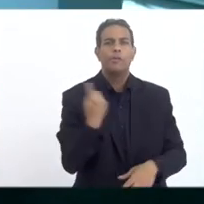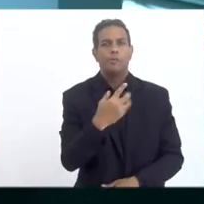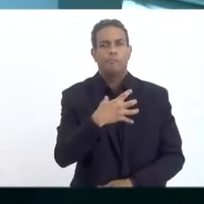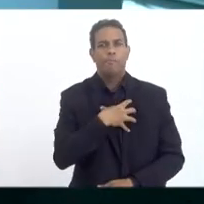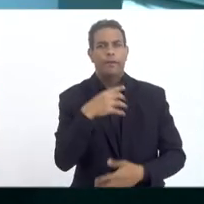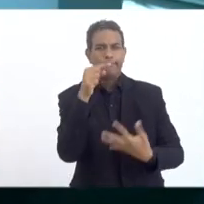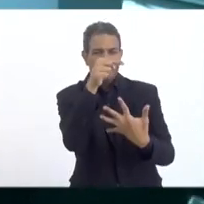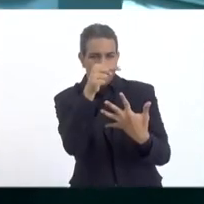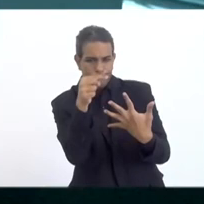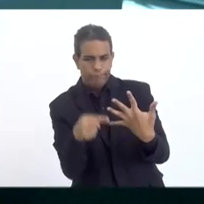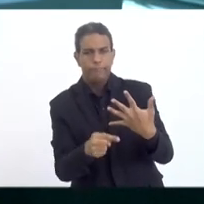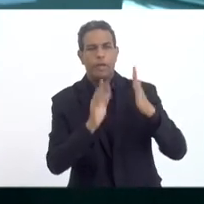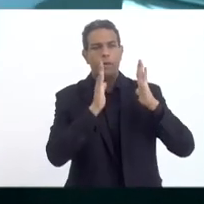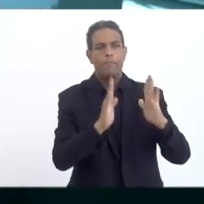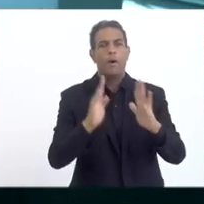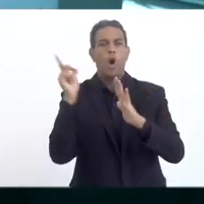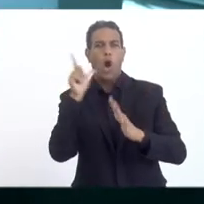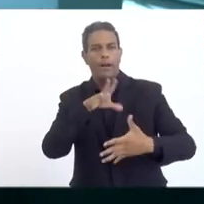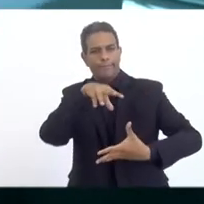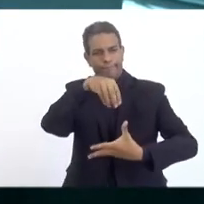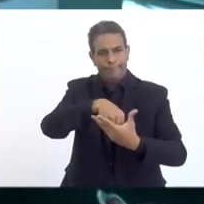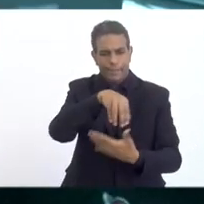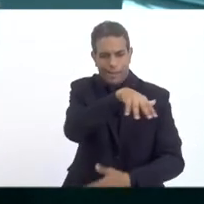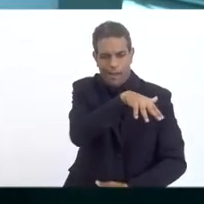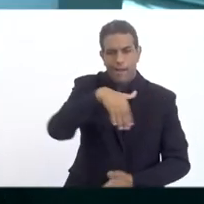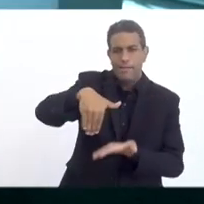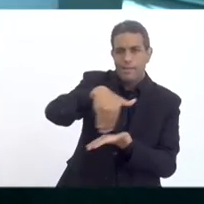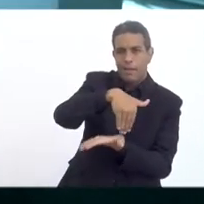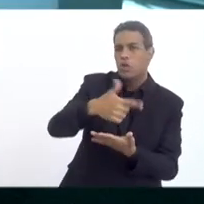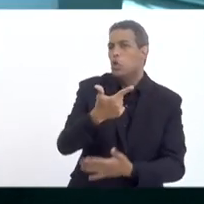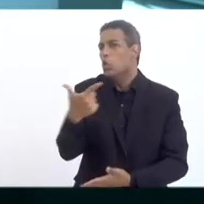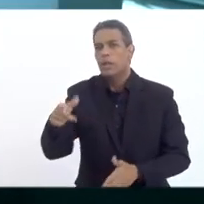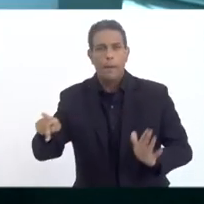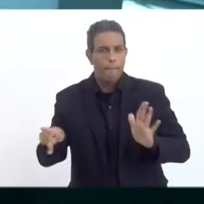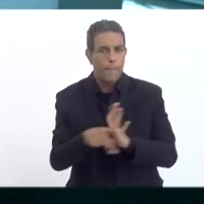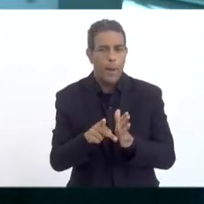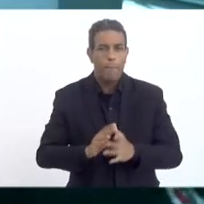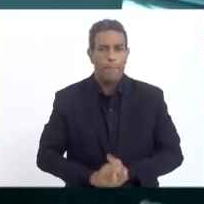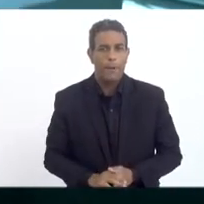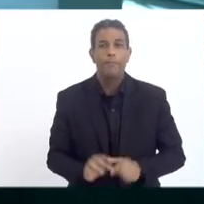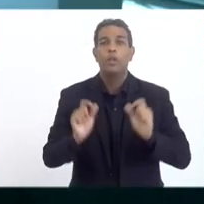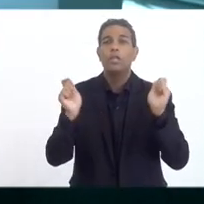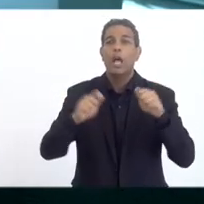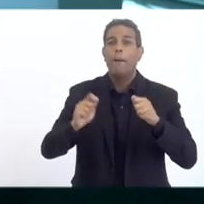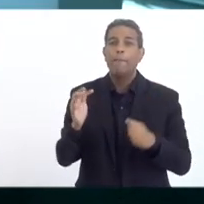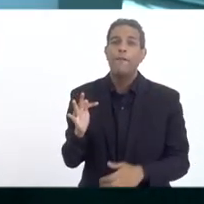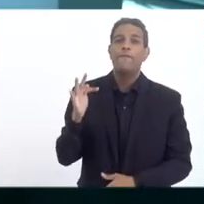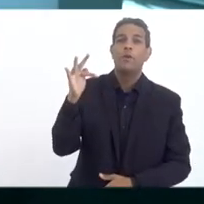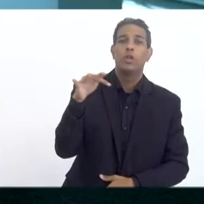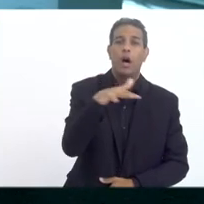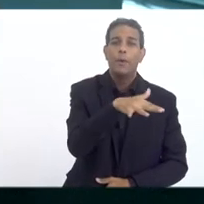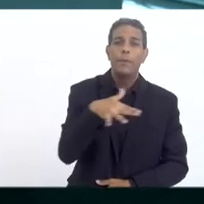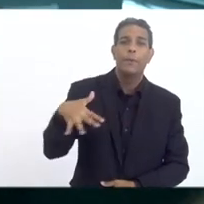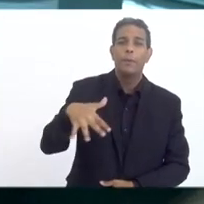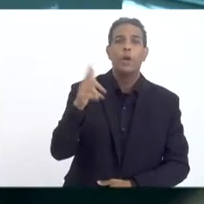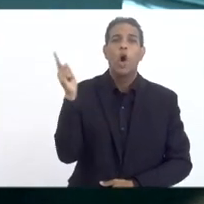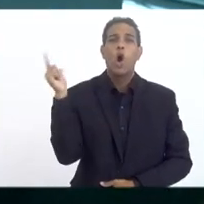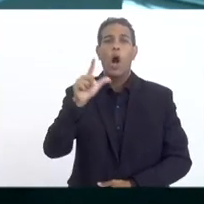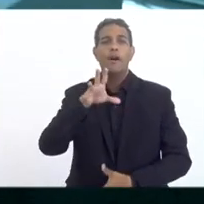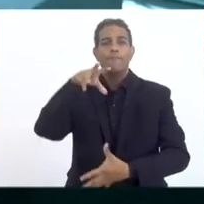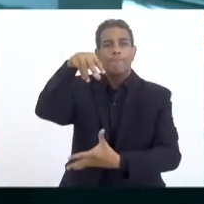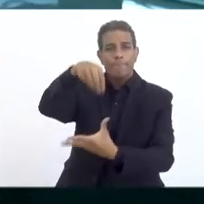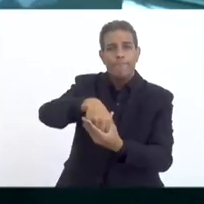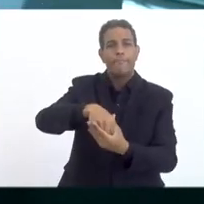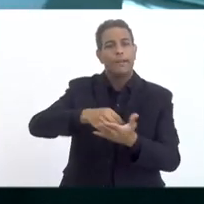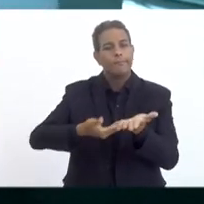esses quadros sejam descentralizados para essas secretarias, que não possuem quadro próprio, e possam ocupar essas funções justamente para